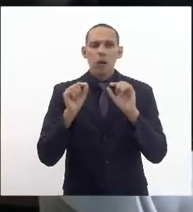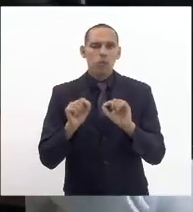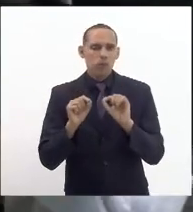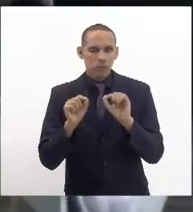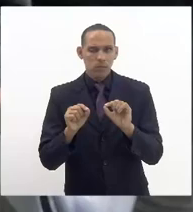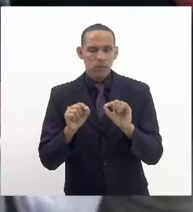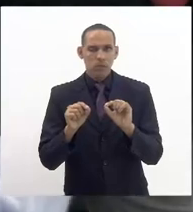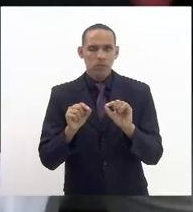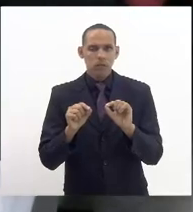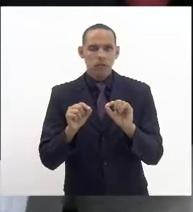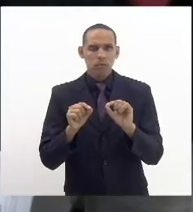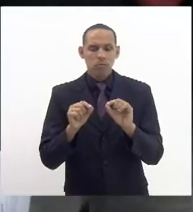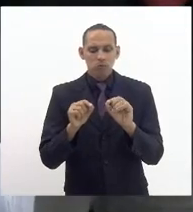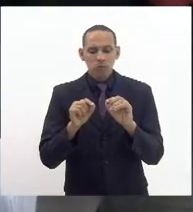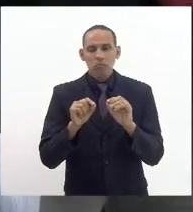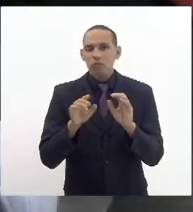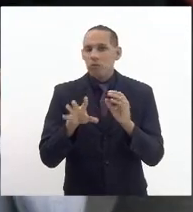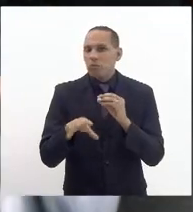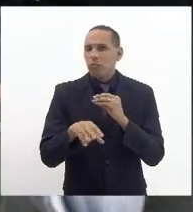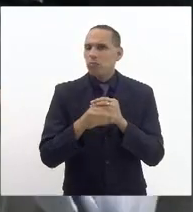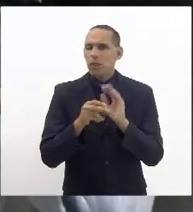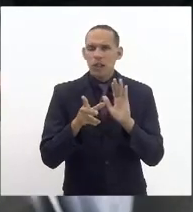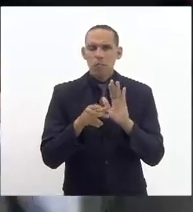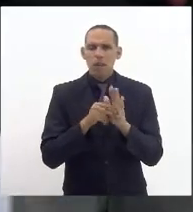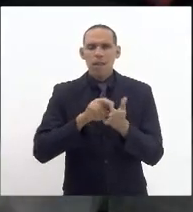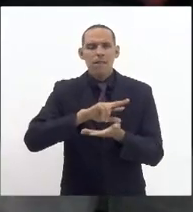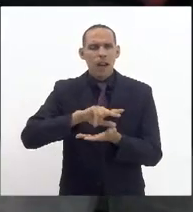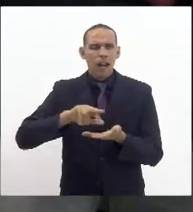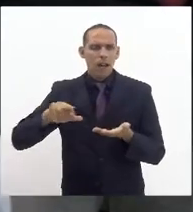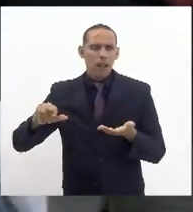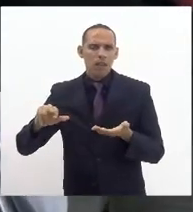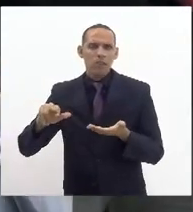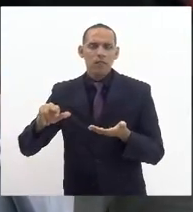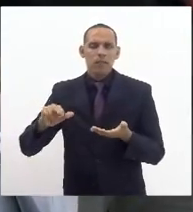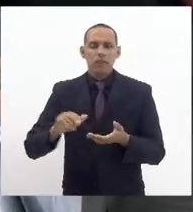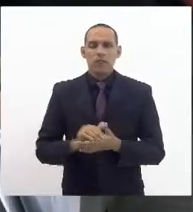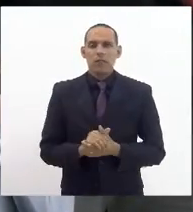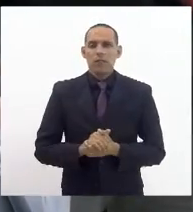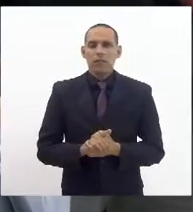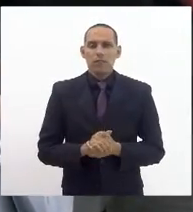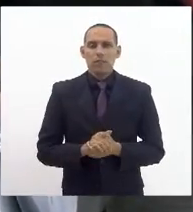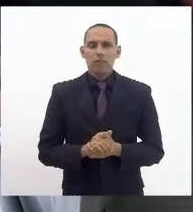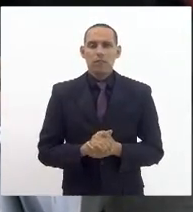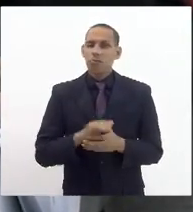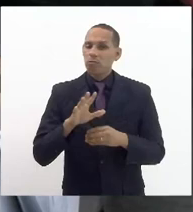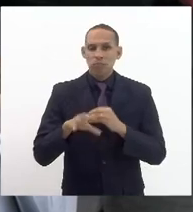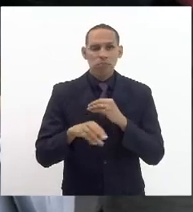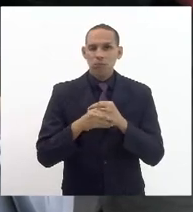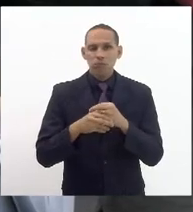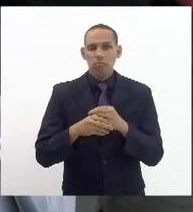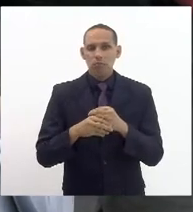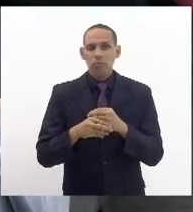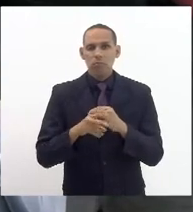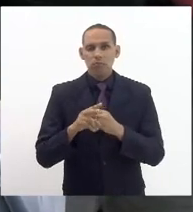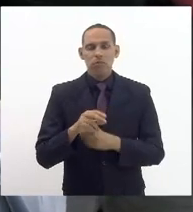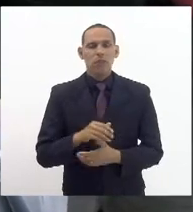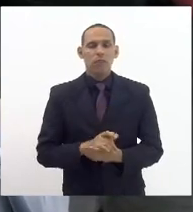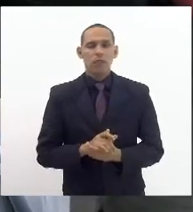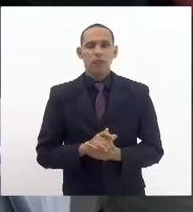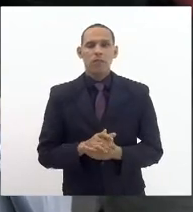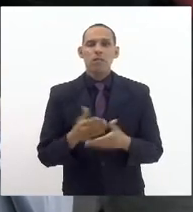seria incluído várias emendas, né, que foram aqui e que seria incorporado. Então,